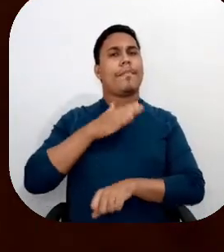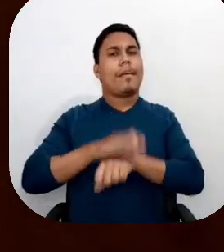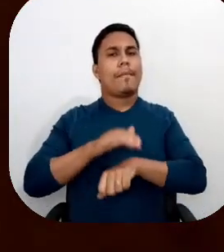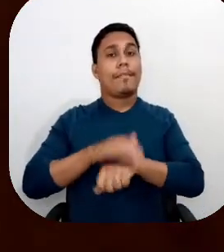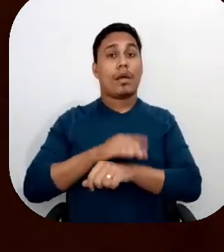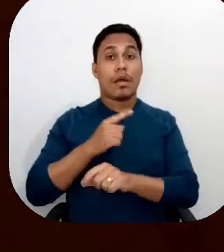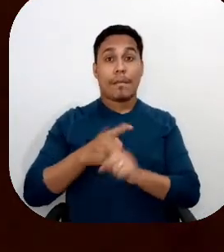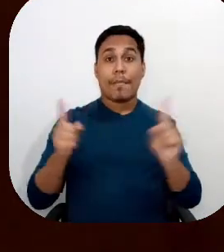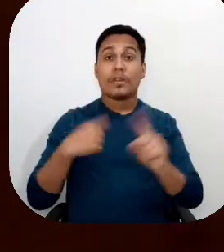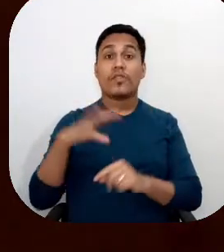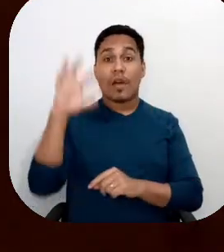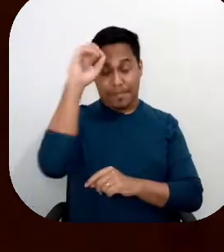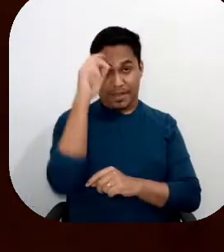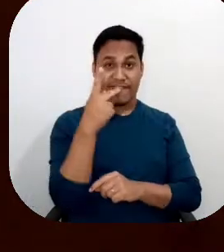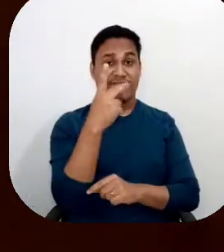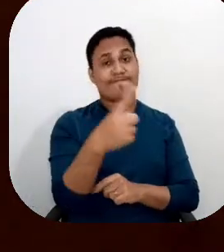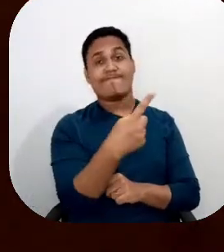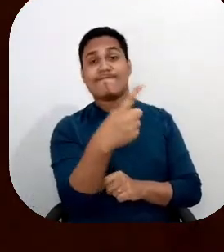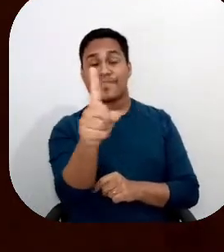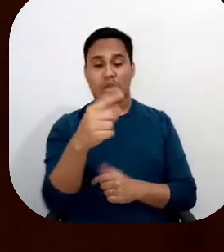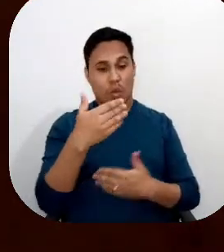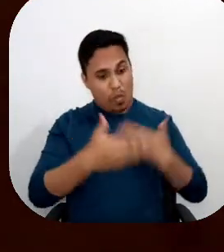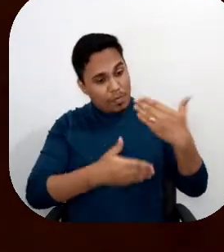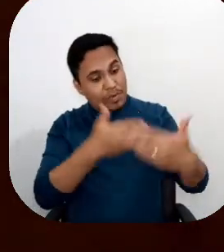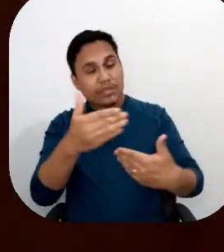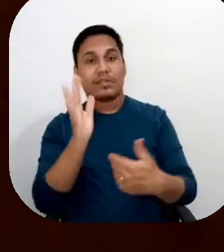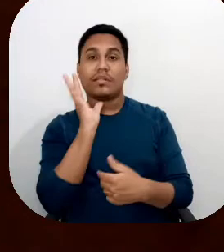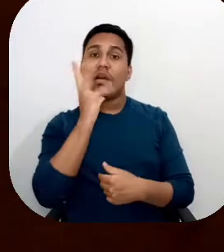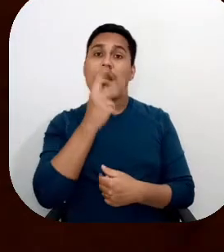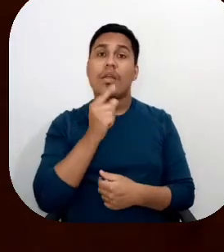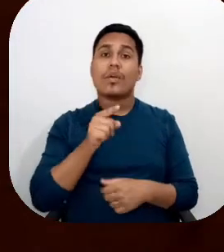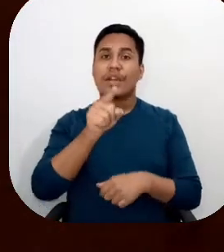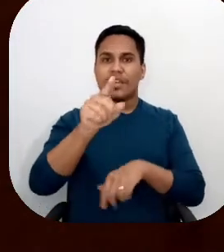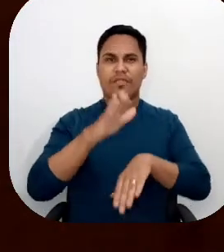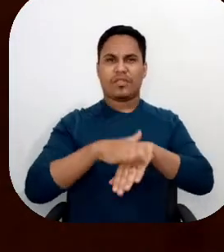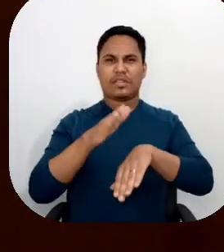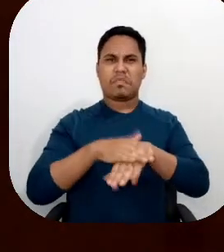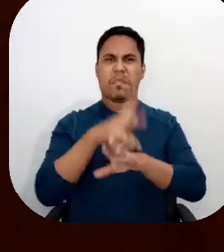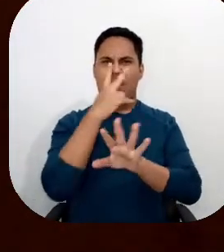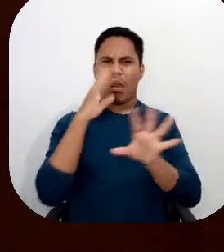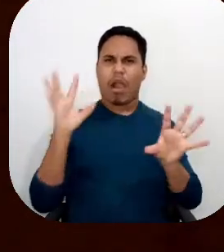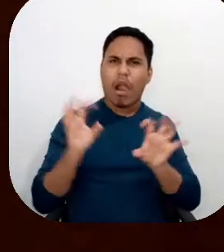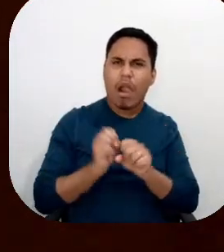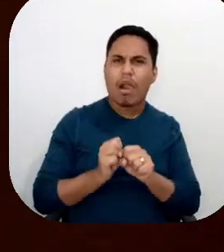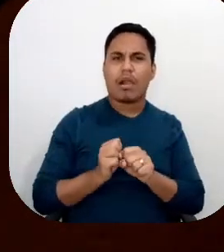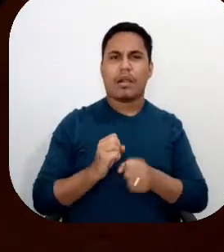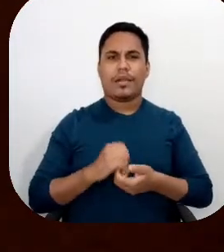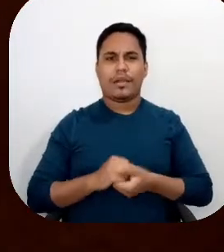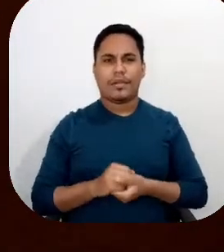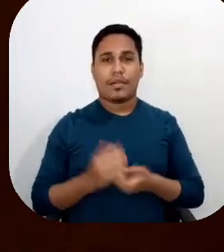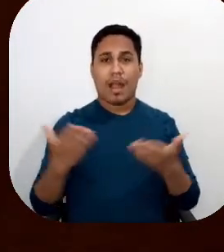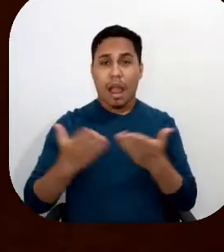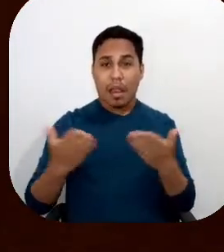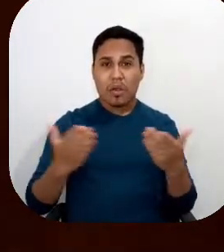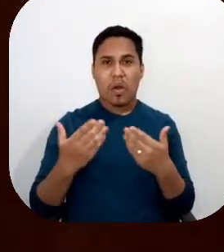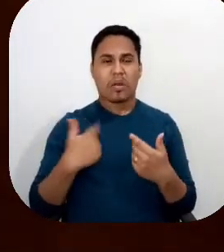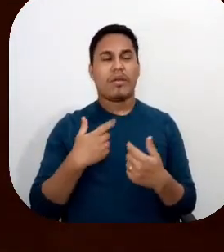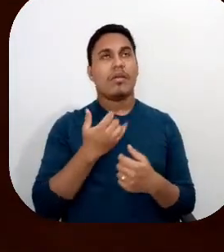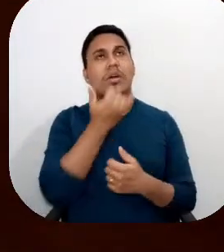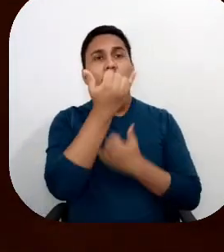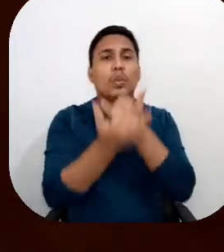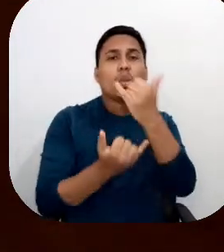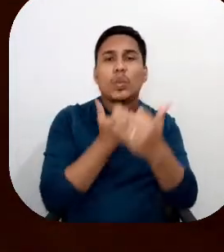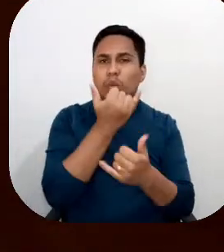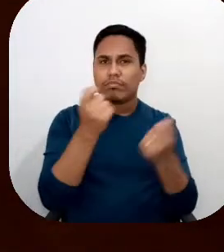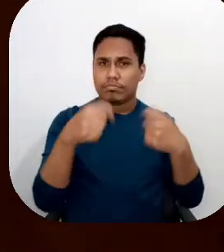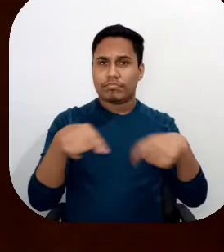passa. Mas um dia que eu aprendi a dizer não, gata. O processo é longo e você diz tá abraçando sua escuridão. Então abraça tua que é minha, um beijo lambo sem te dar